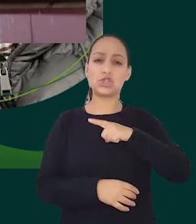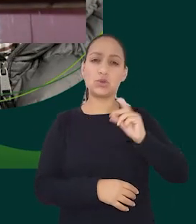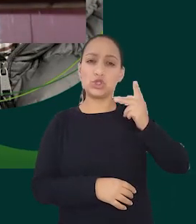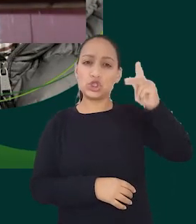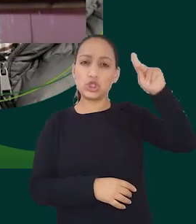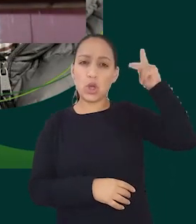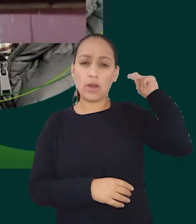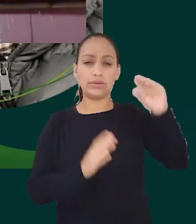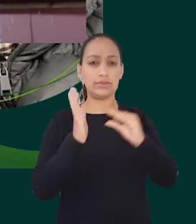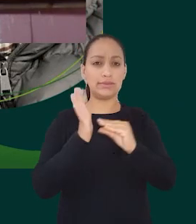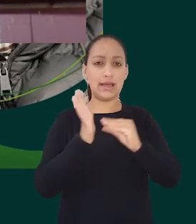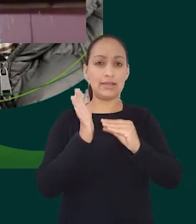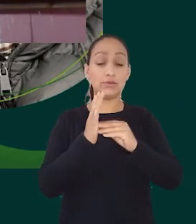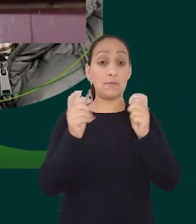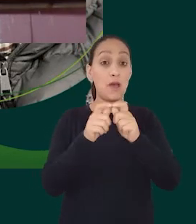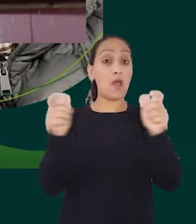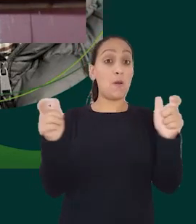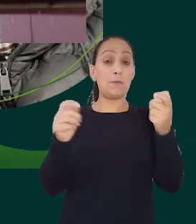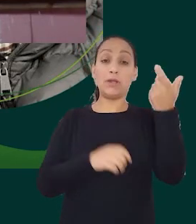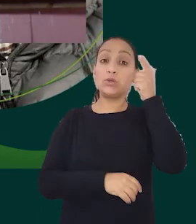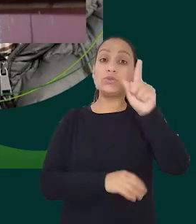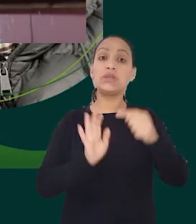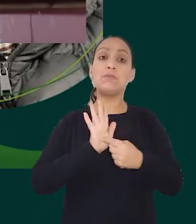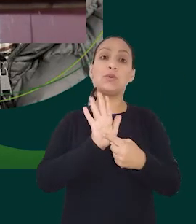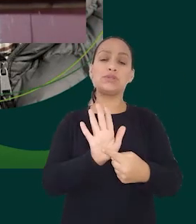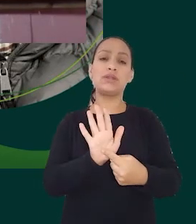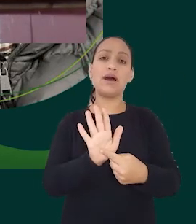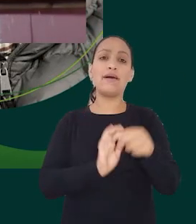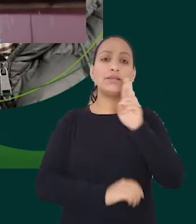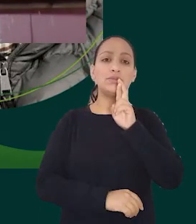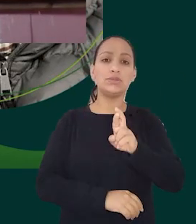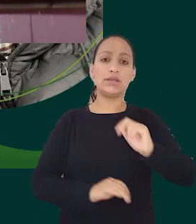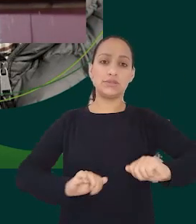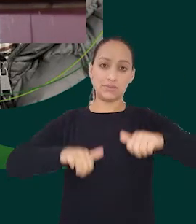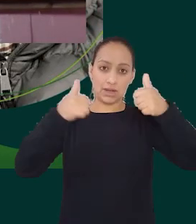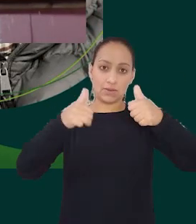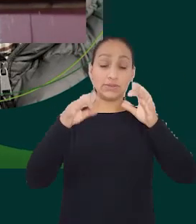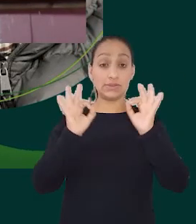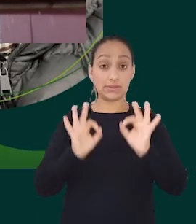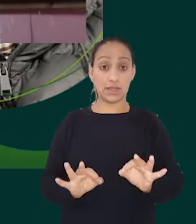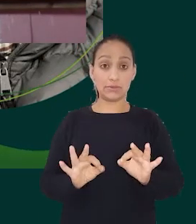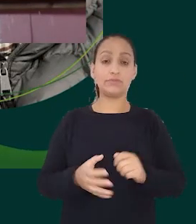maior para que a gente conseguisse apresentar resultados melhores, certo?